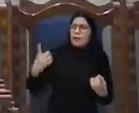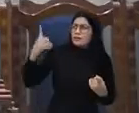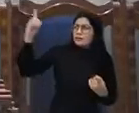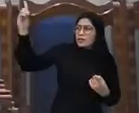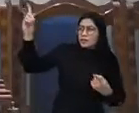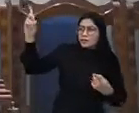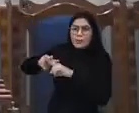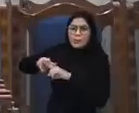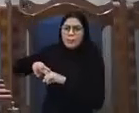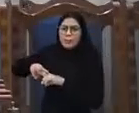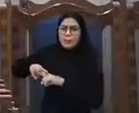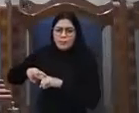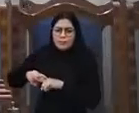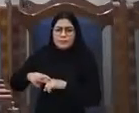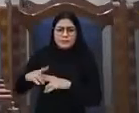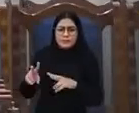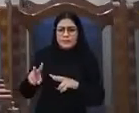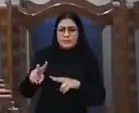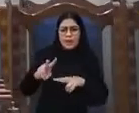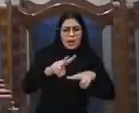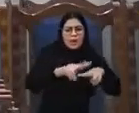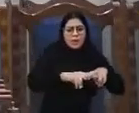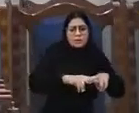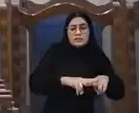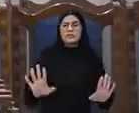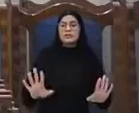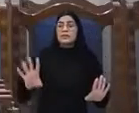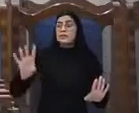ficar preso ali. Não! Ele é o Deus